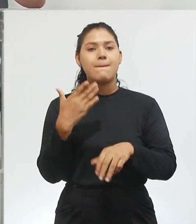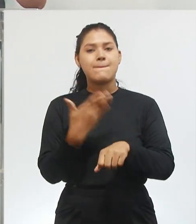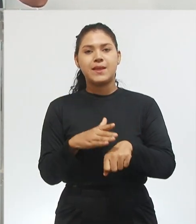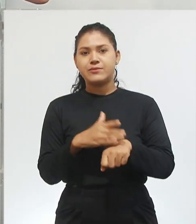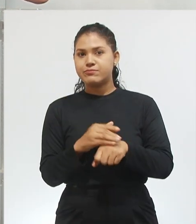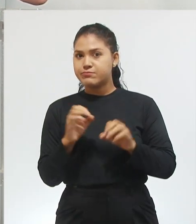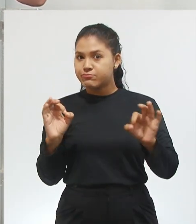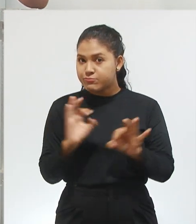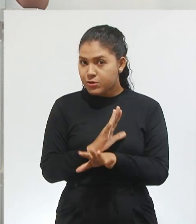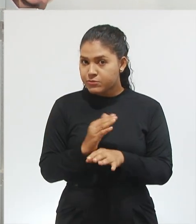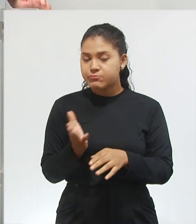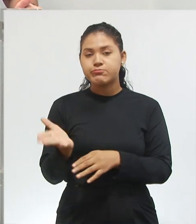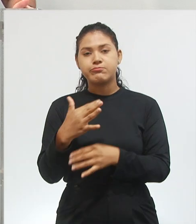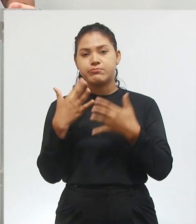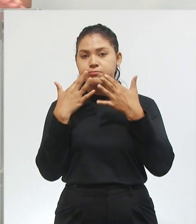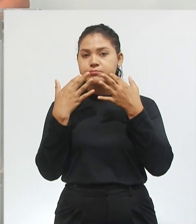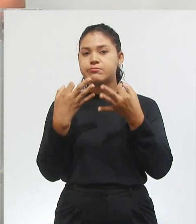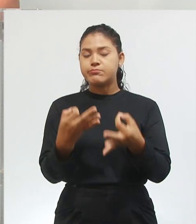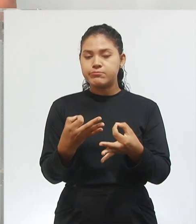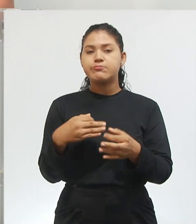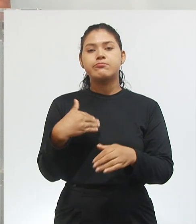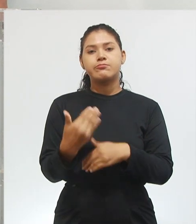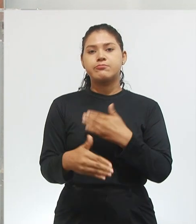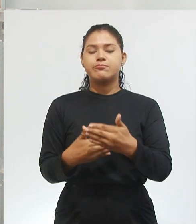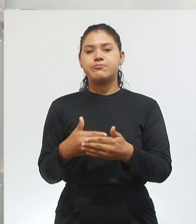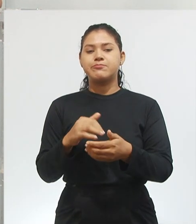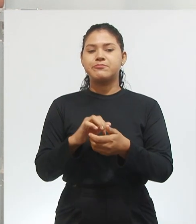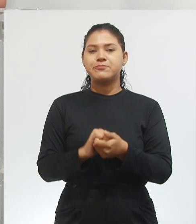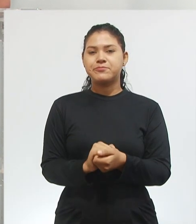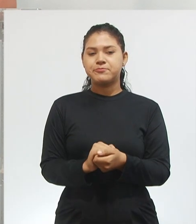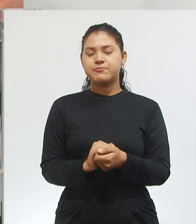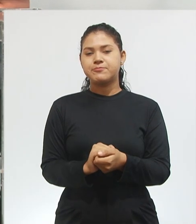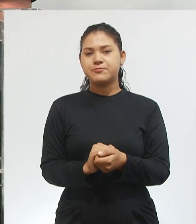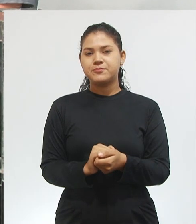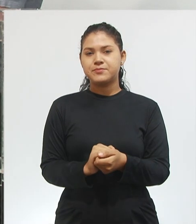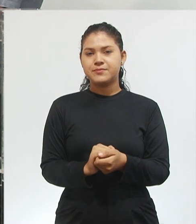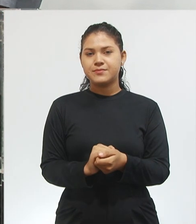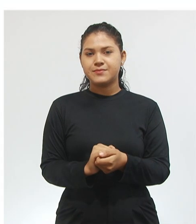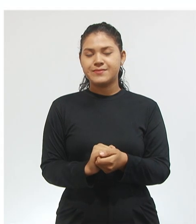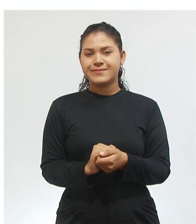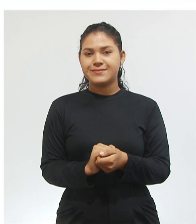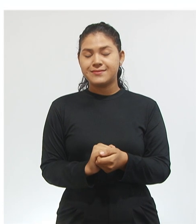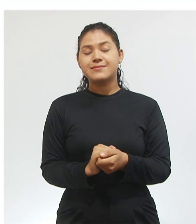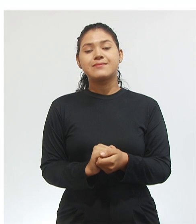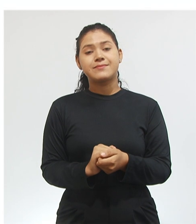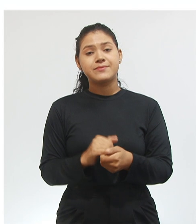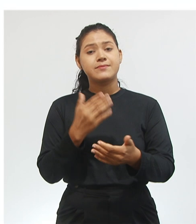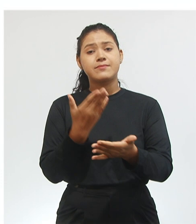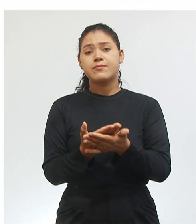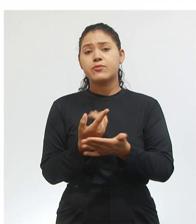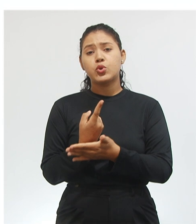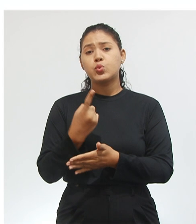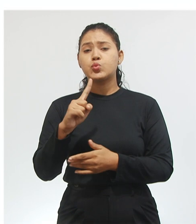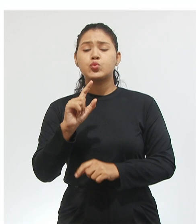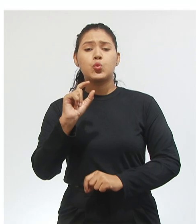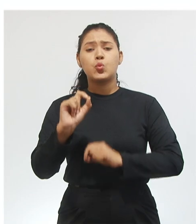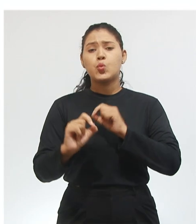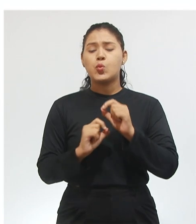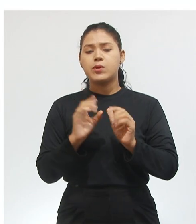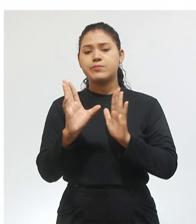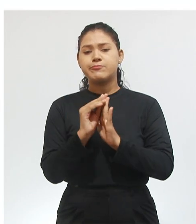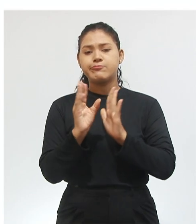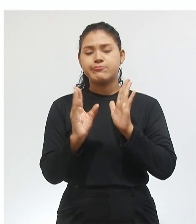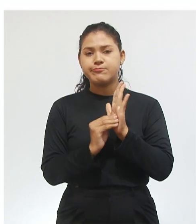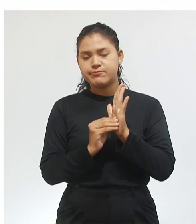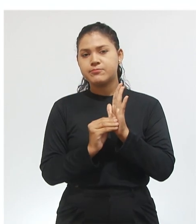preparado então preste atenção nesse vídeo e vem comigo nessa nossa última aula nós vamos falar sobre um